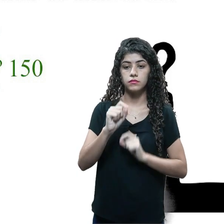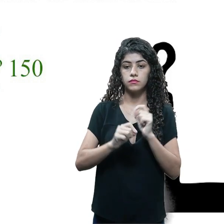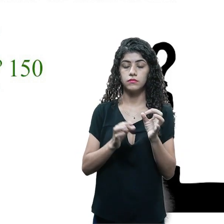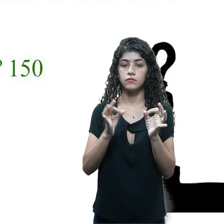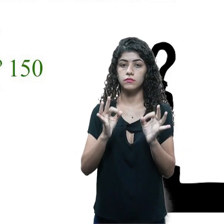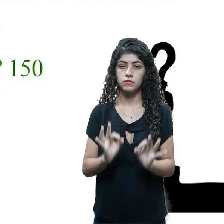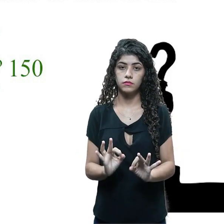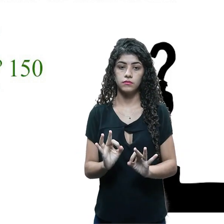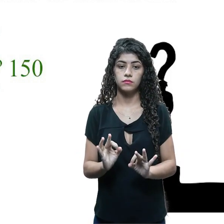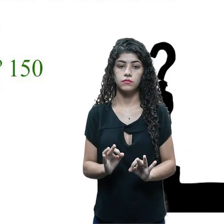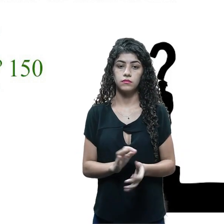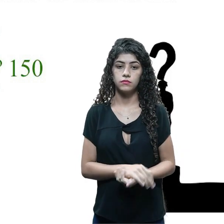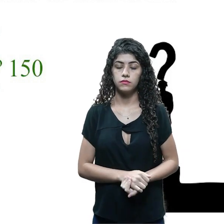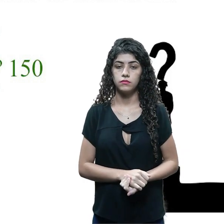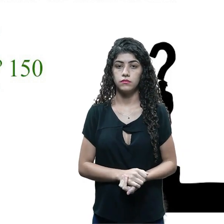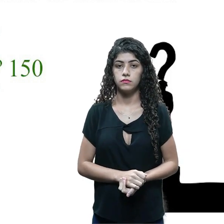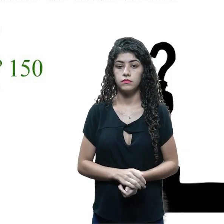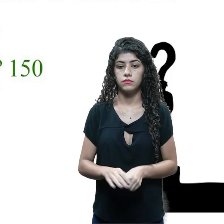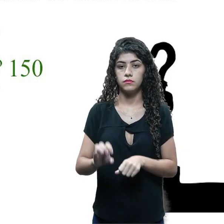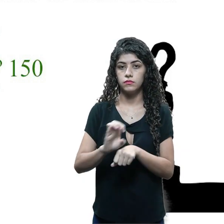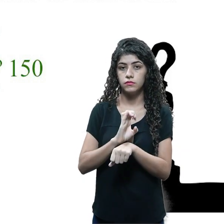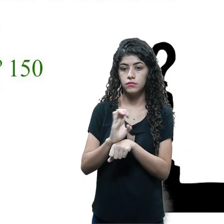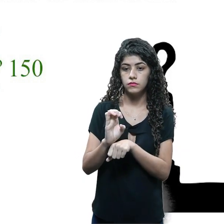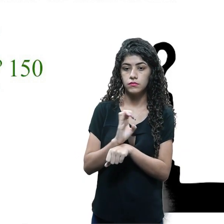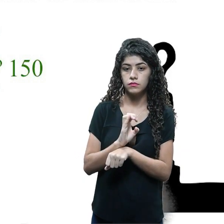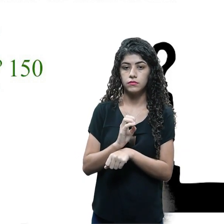executar corretamente os recursos.